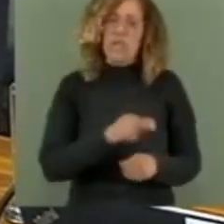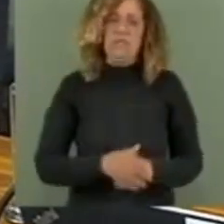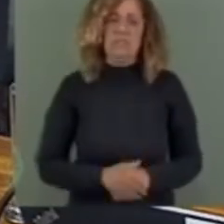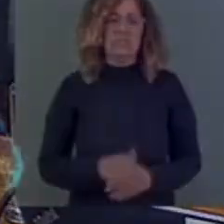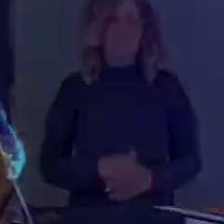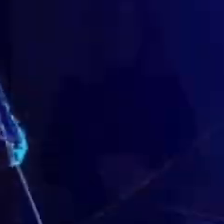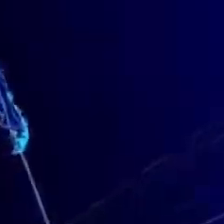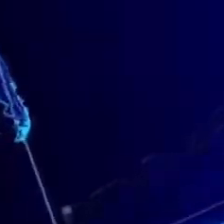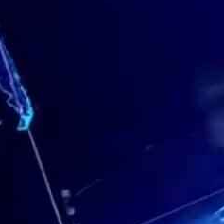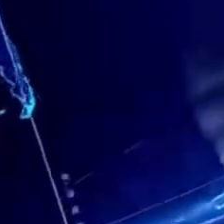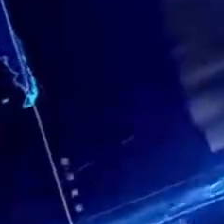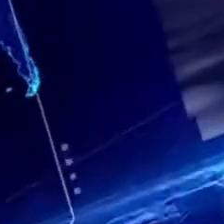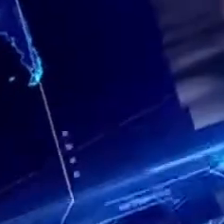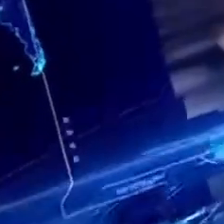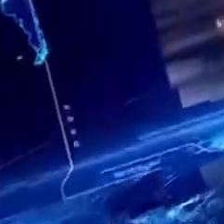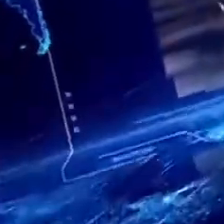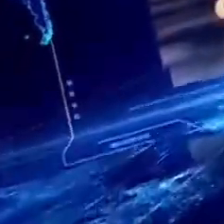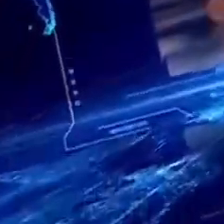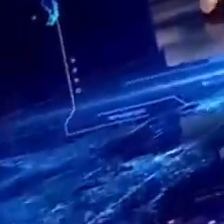mais